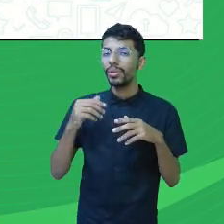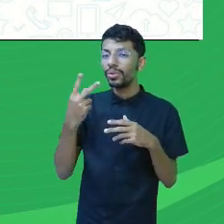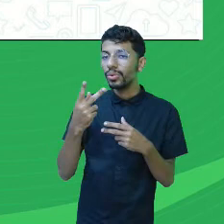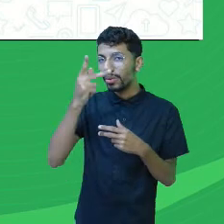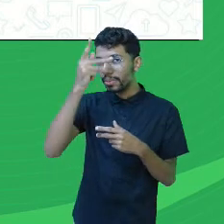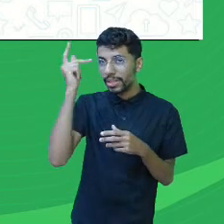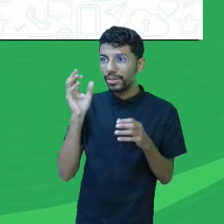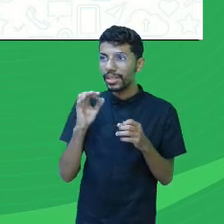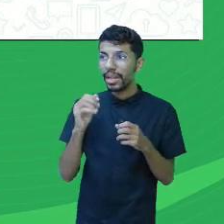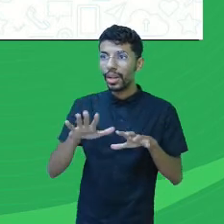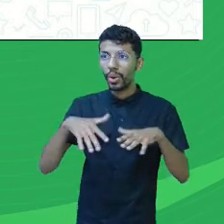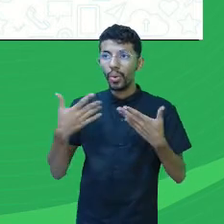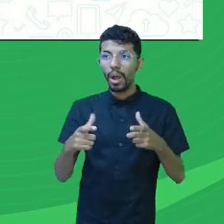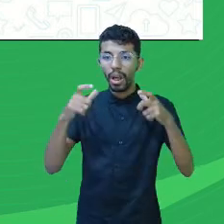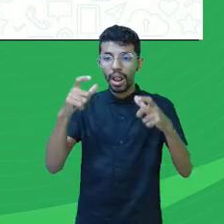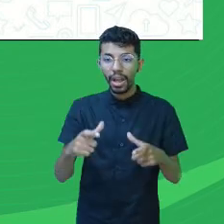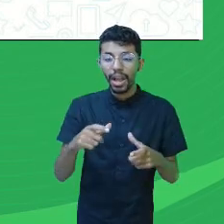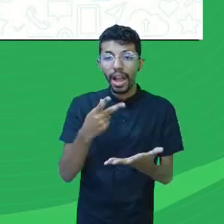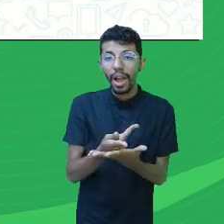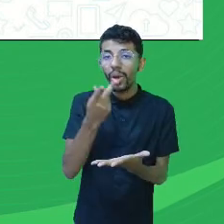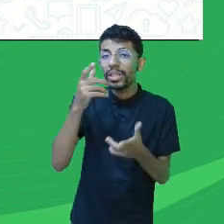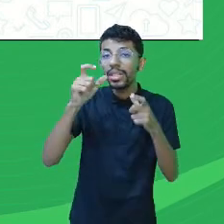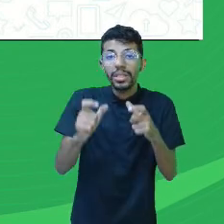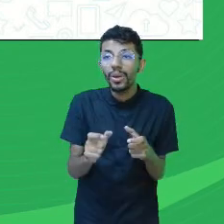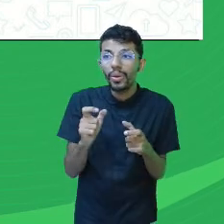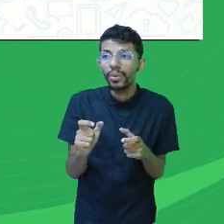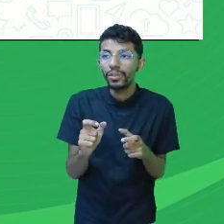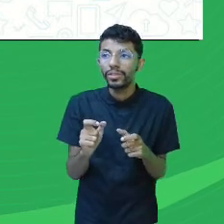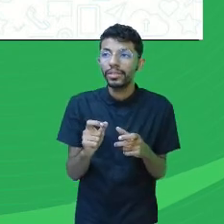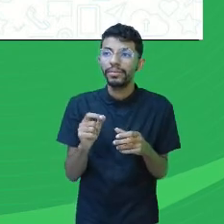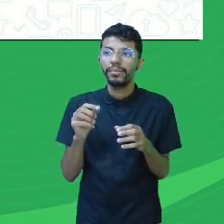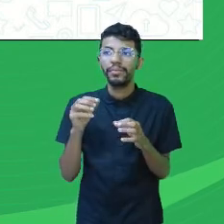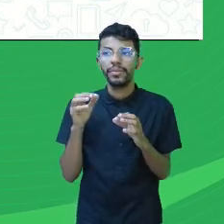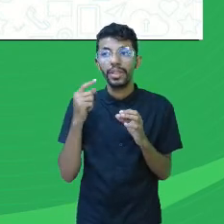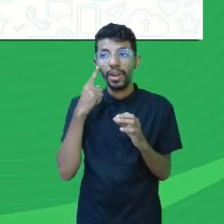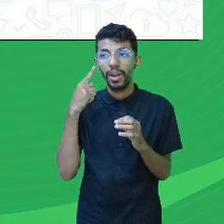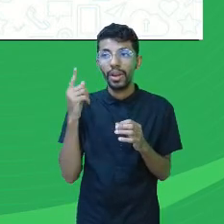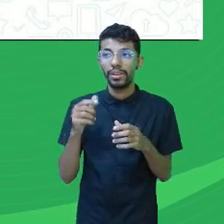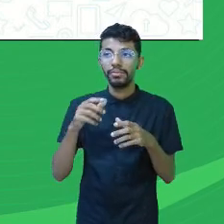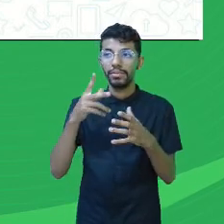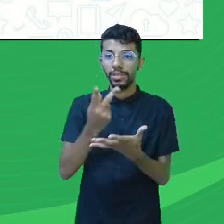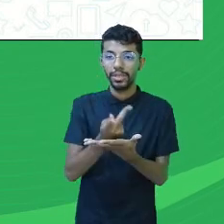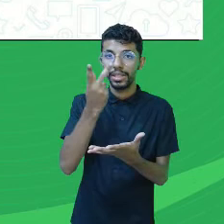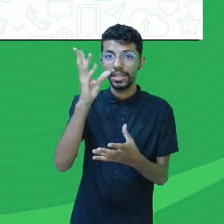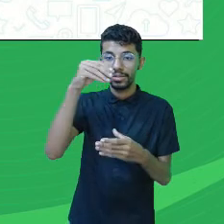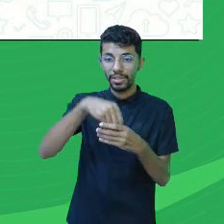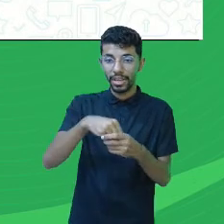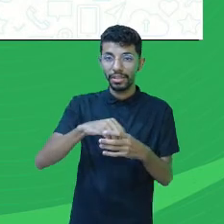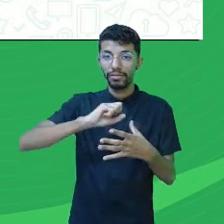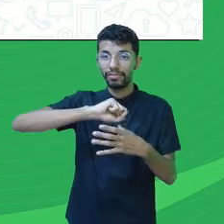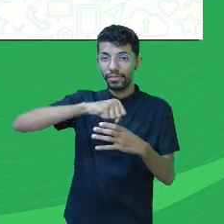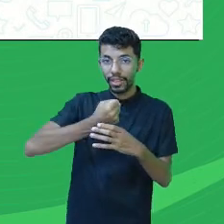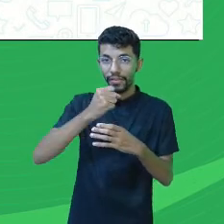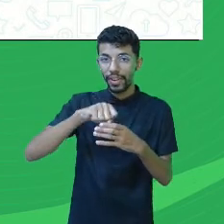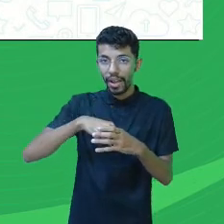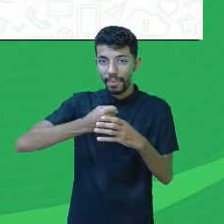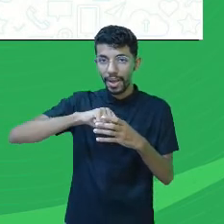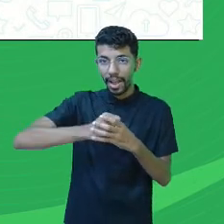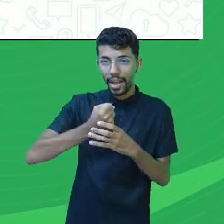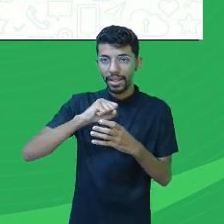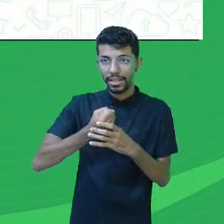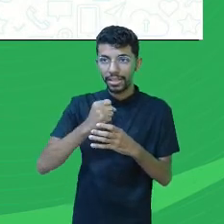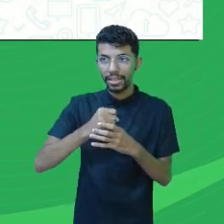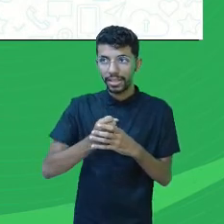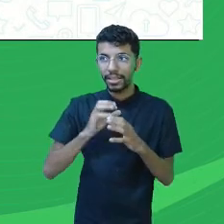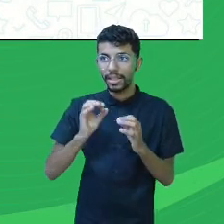Qual o espaço? Onde aconteceu? Onde está se passando? Está se passando numa farmácia. O